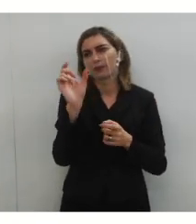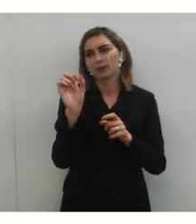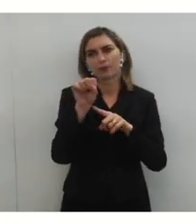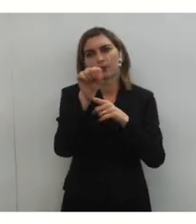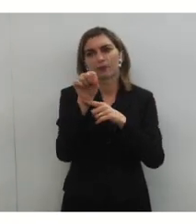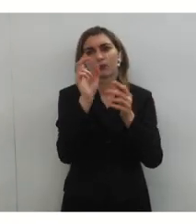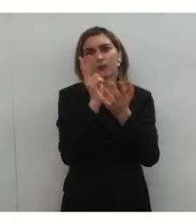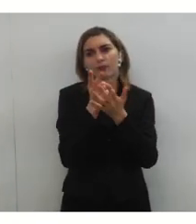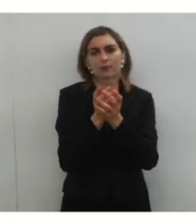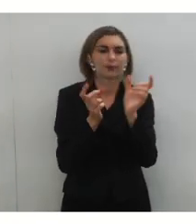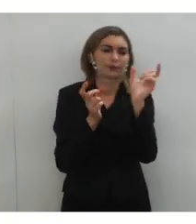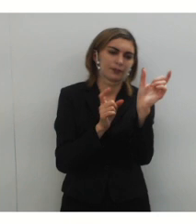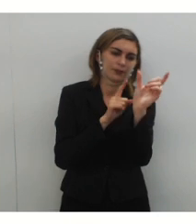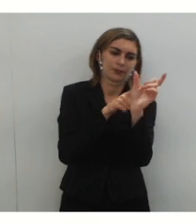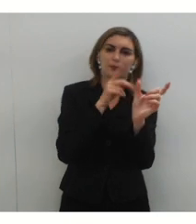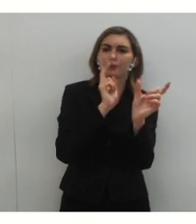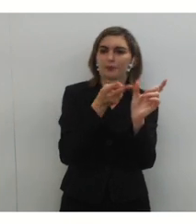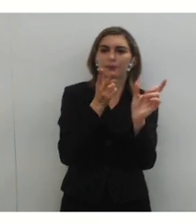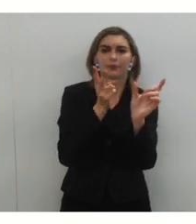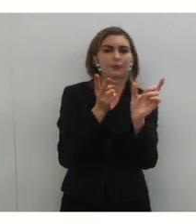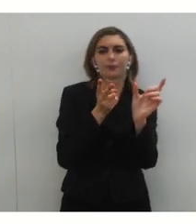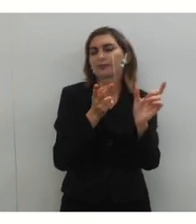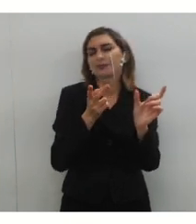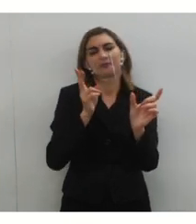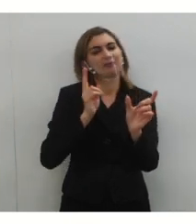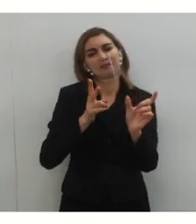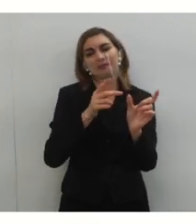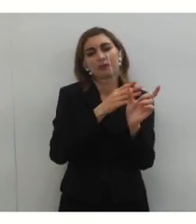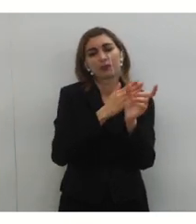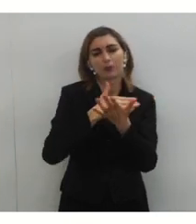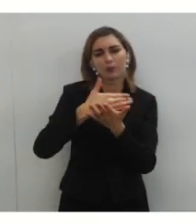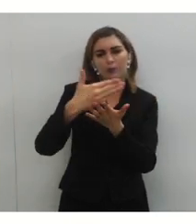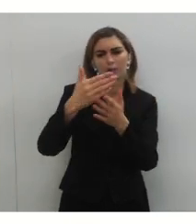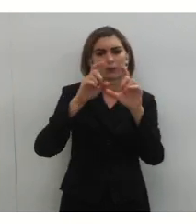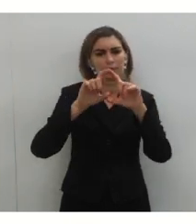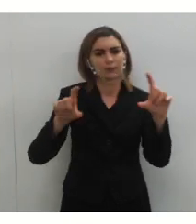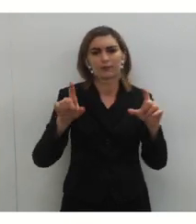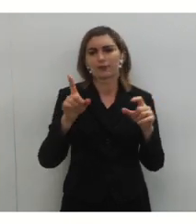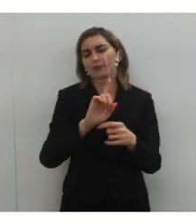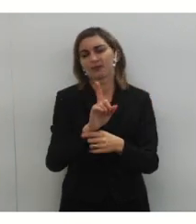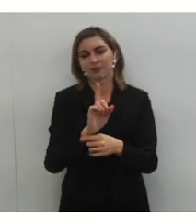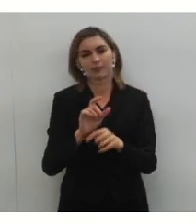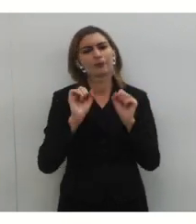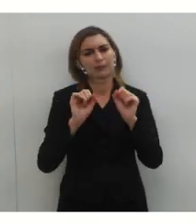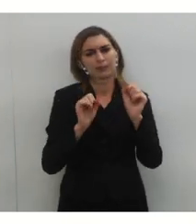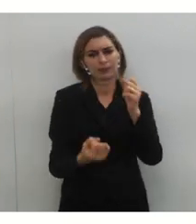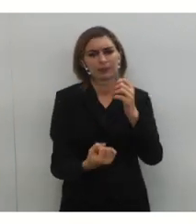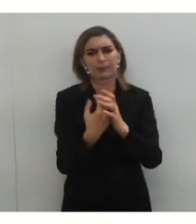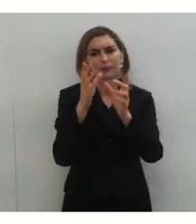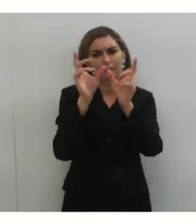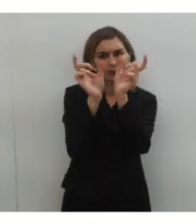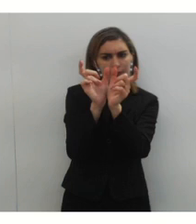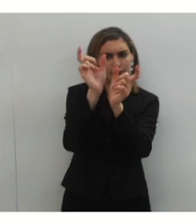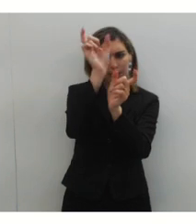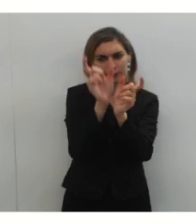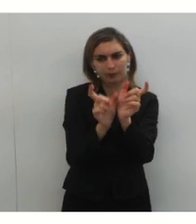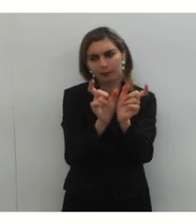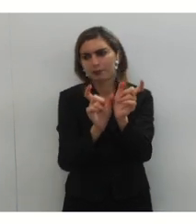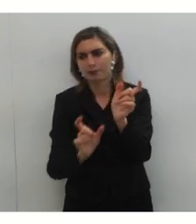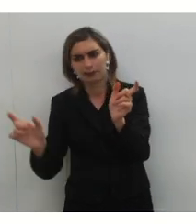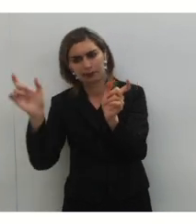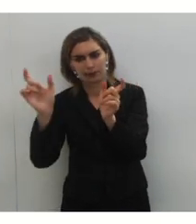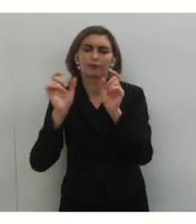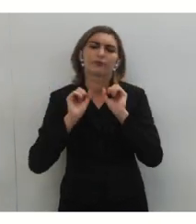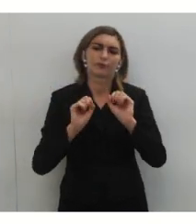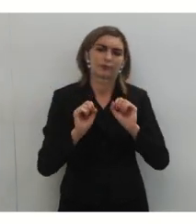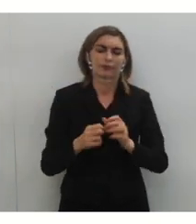sujeito vai estar sempre, né, no início da oração. Não, ele pode aparecer em outras posições, tá